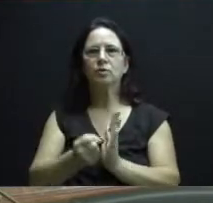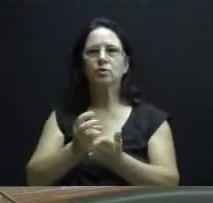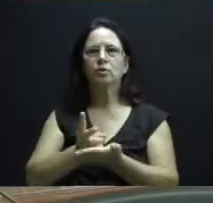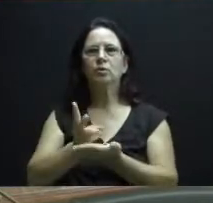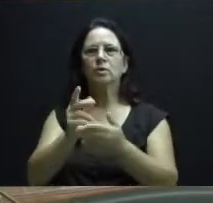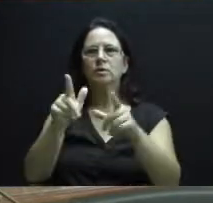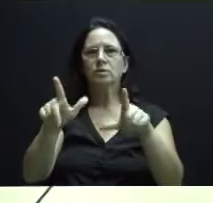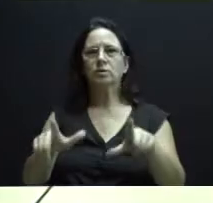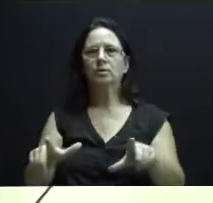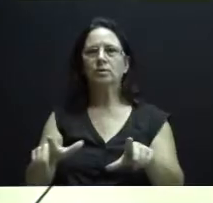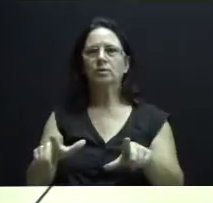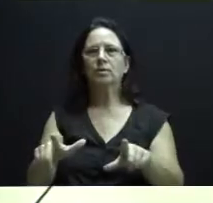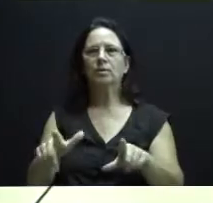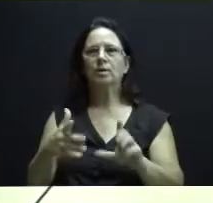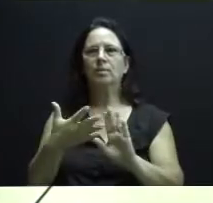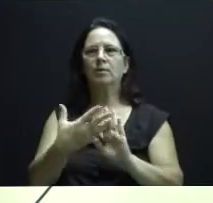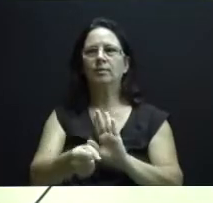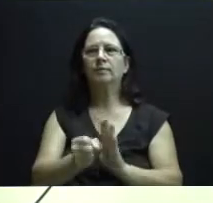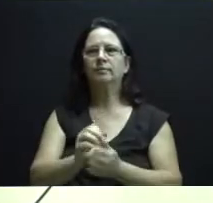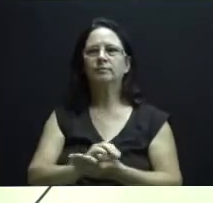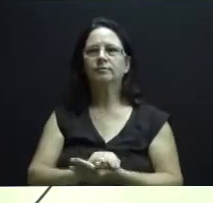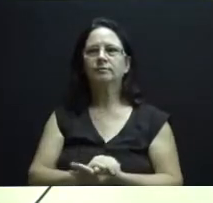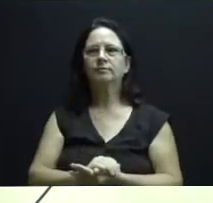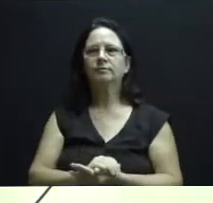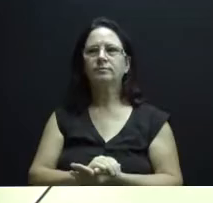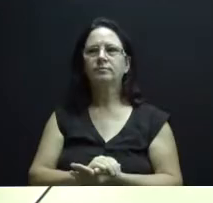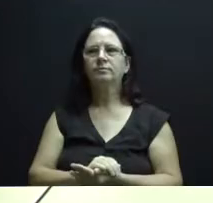permanece como se encontram aprovada